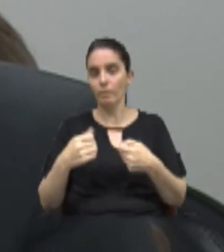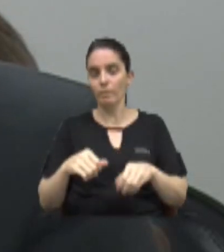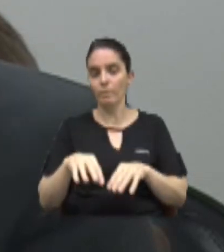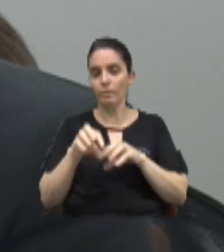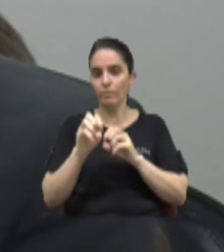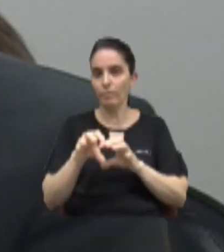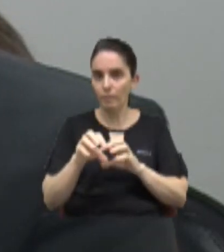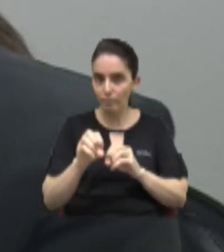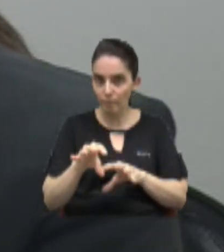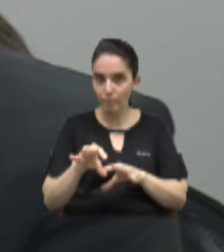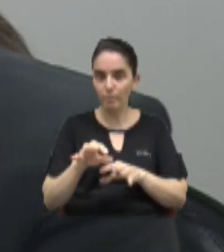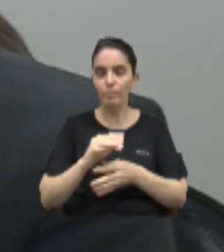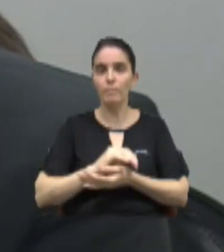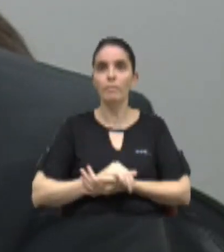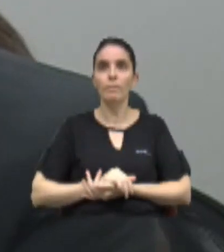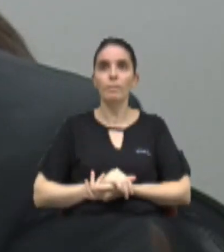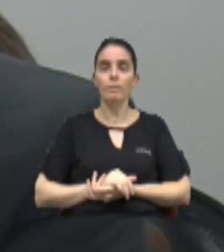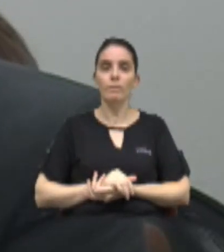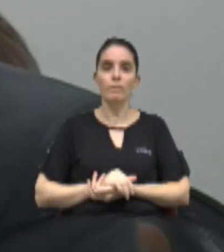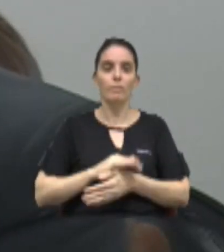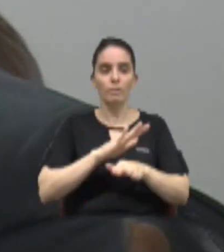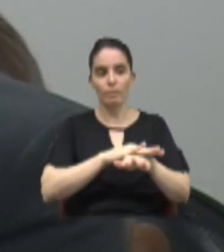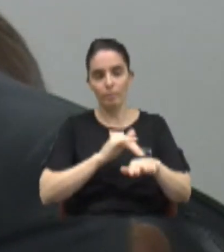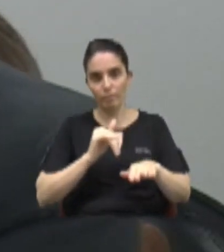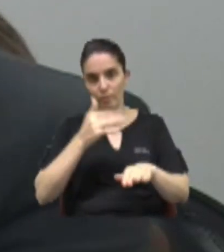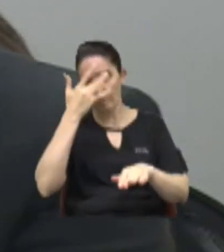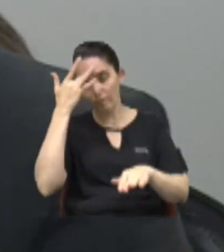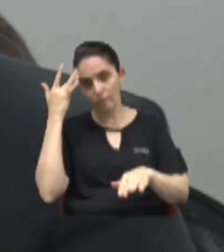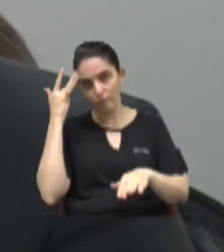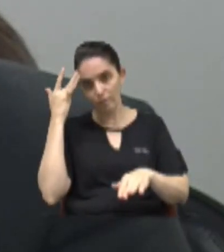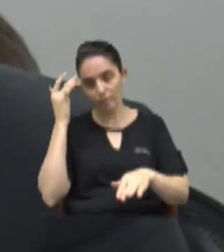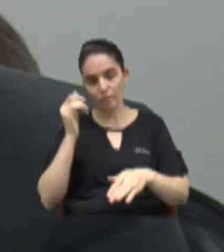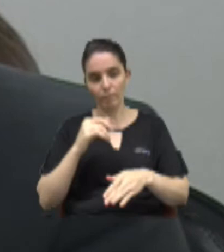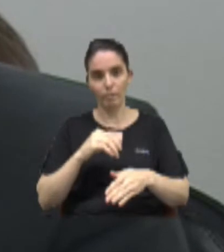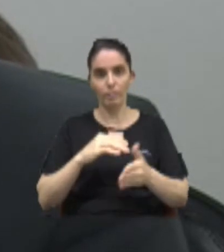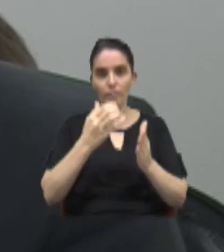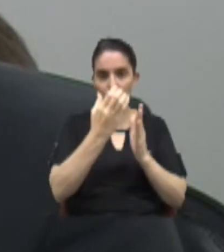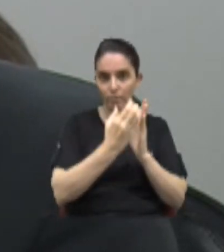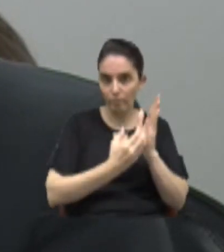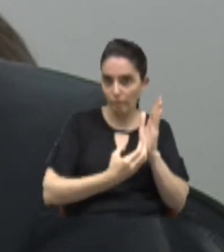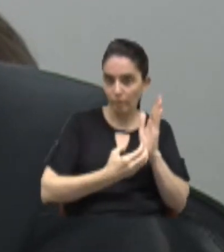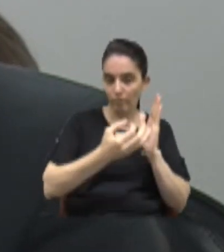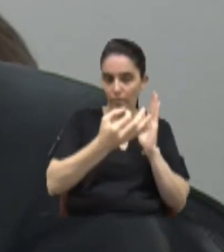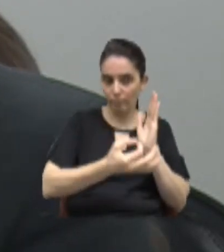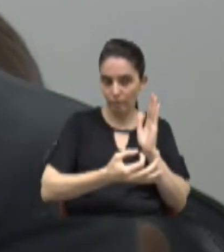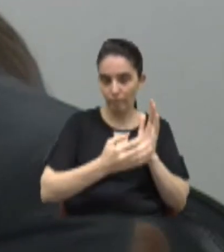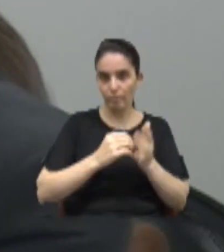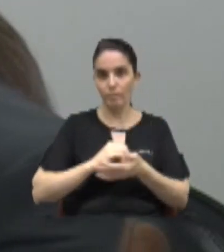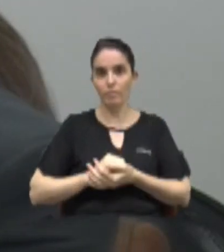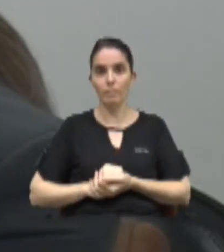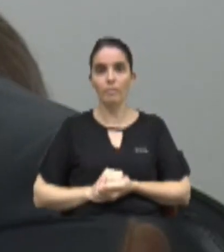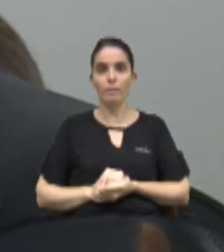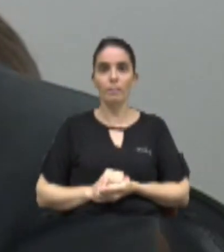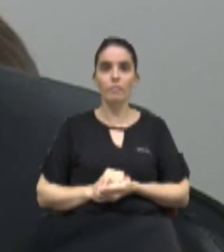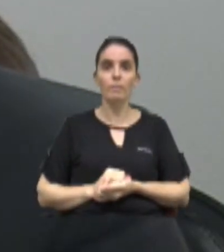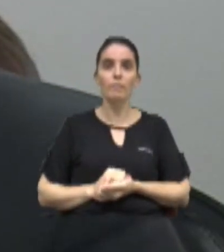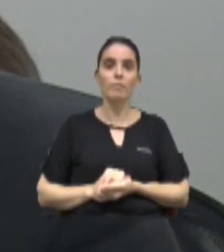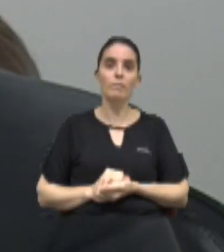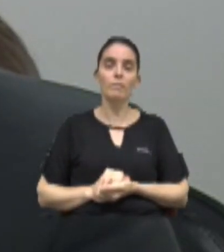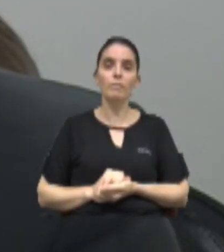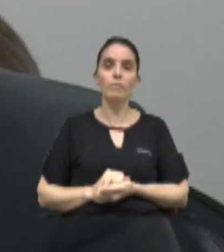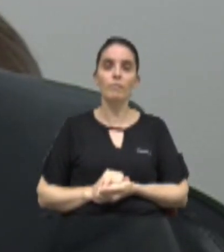pessoas. Chamando as pessoas, vamos fazer o seu cadastro. Vamos